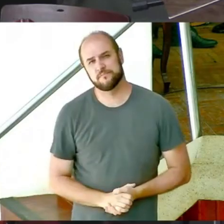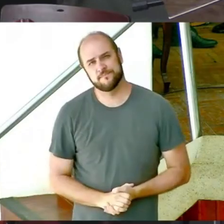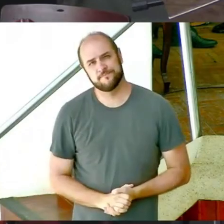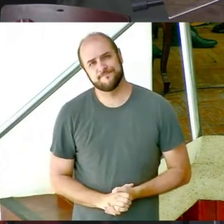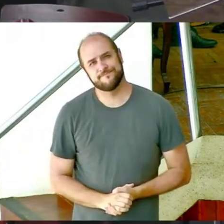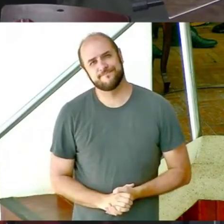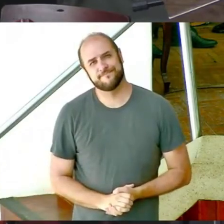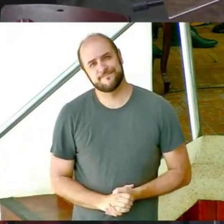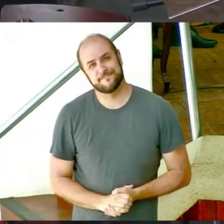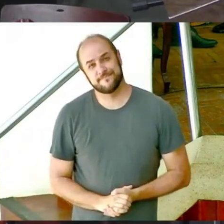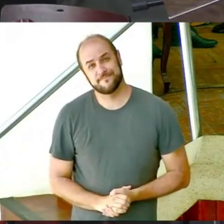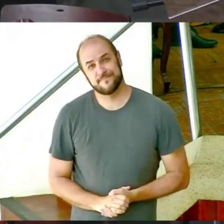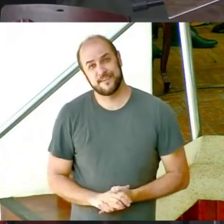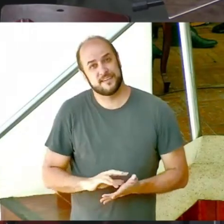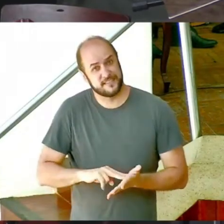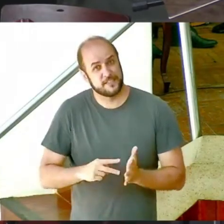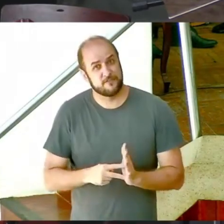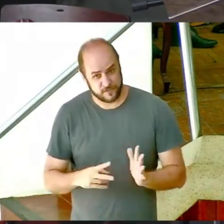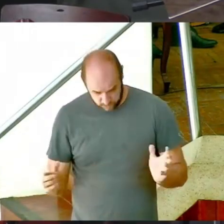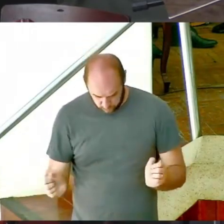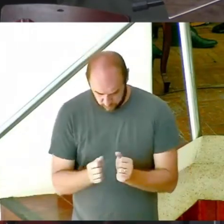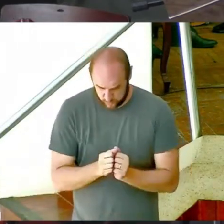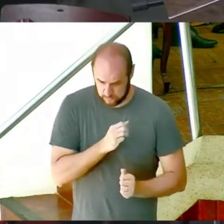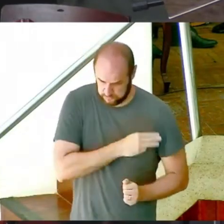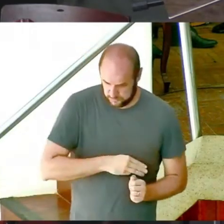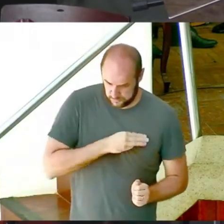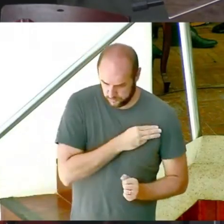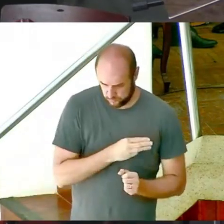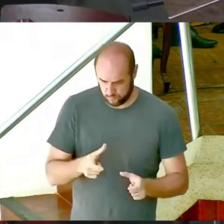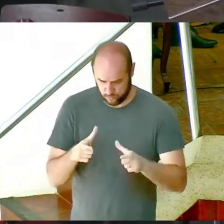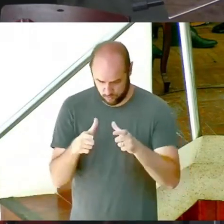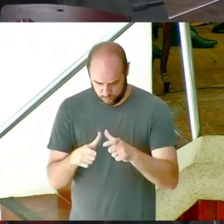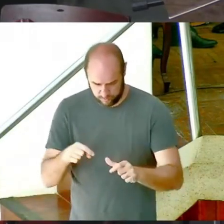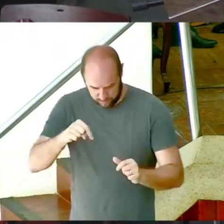Isso inclui se envolver com missões locais,